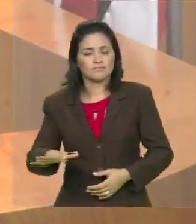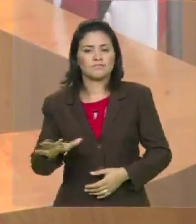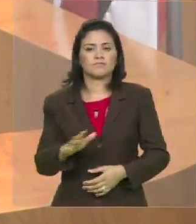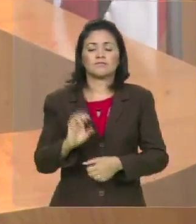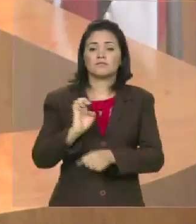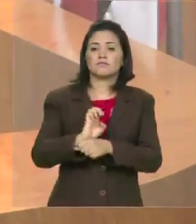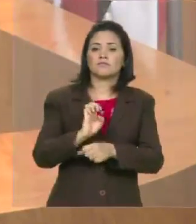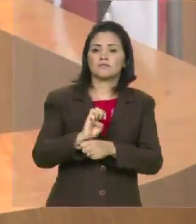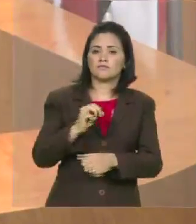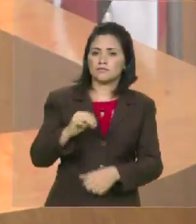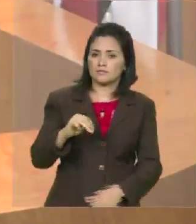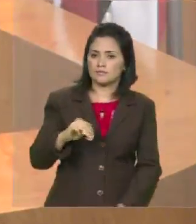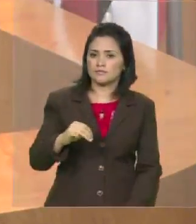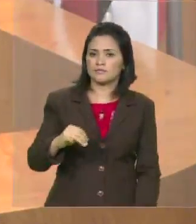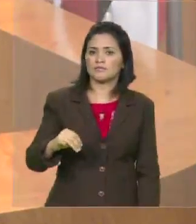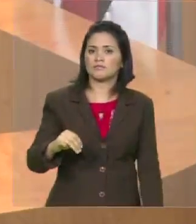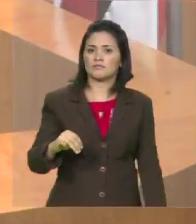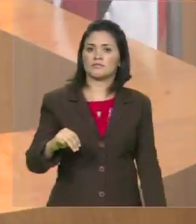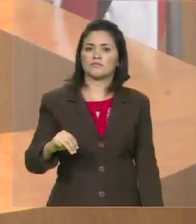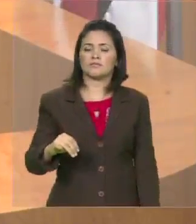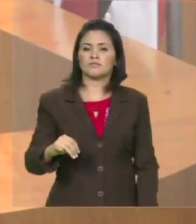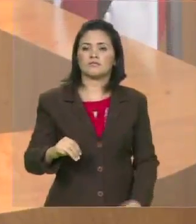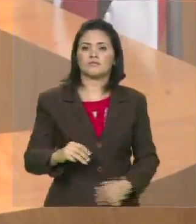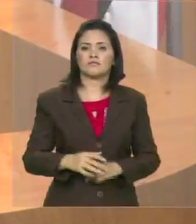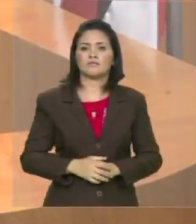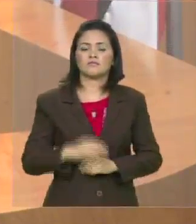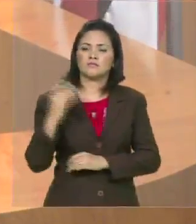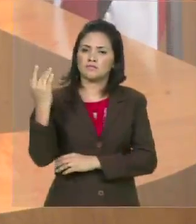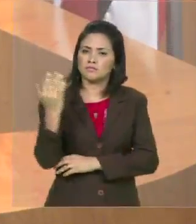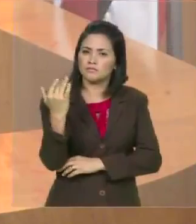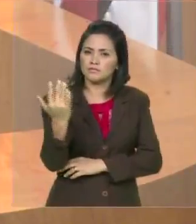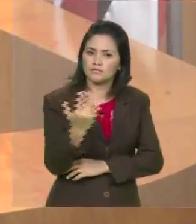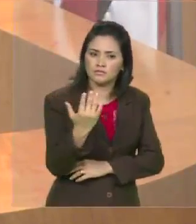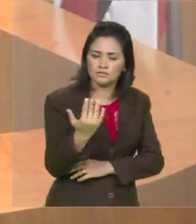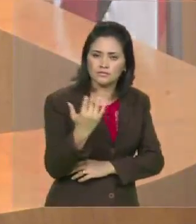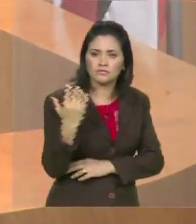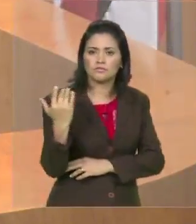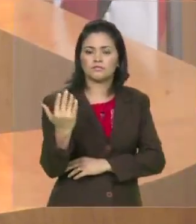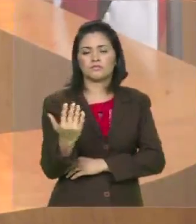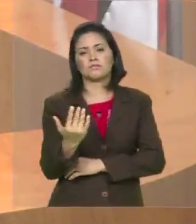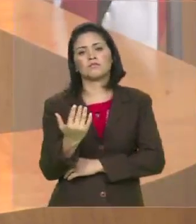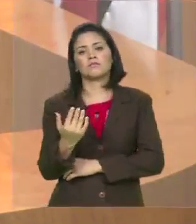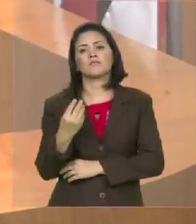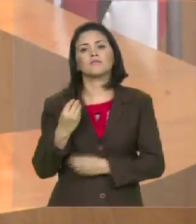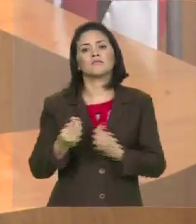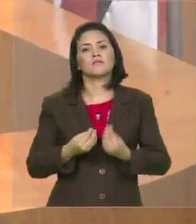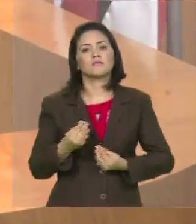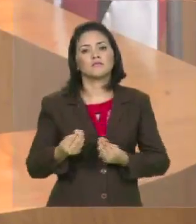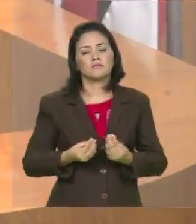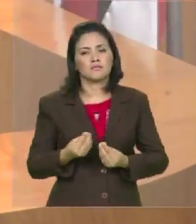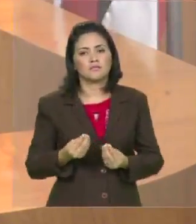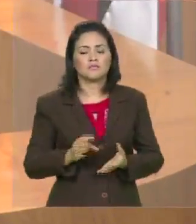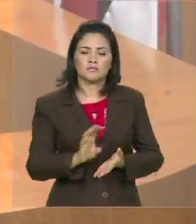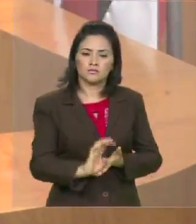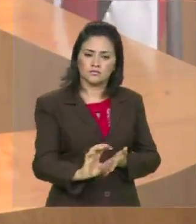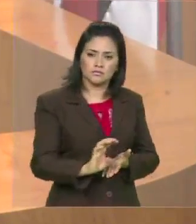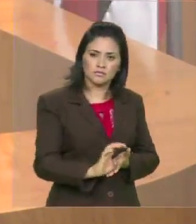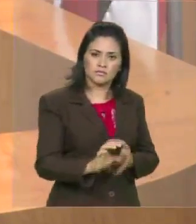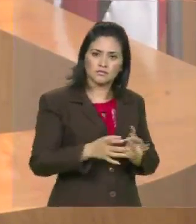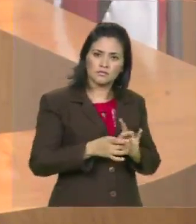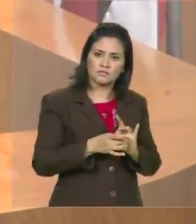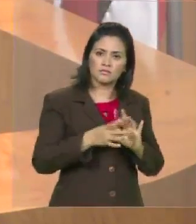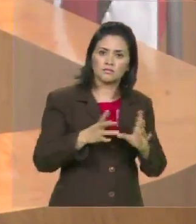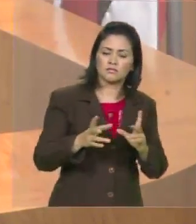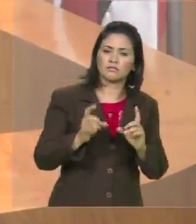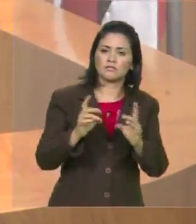de poder compensar a nossa preservação ambiental, direcionando a questão do livre comércio